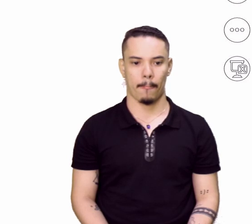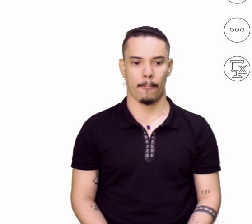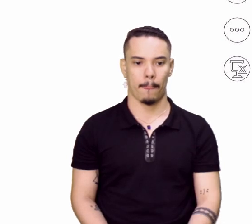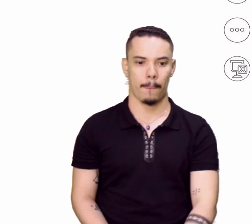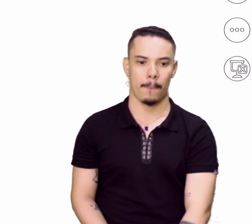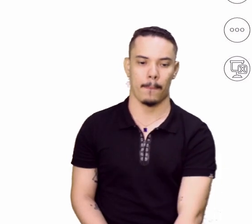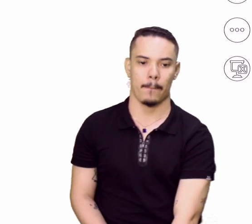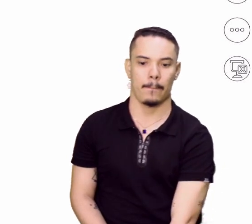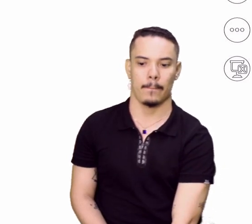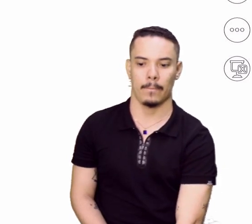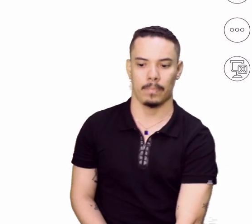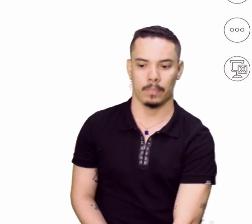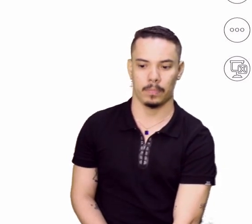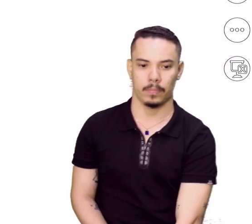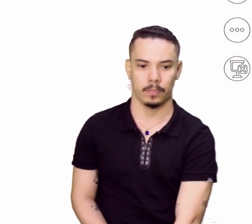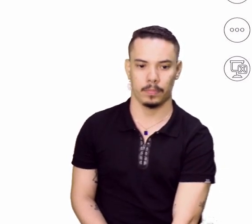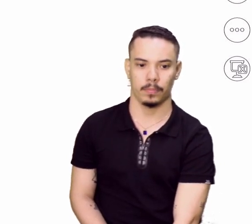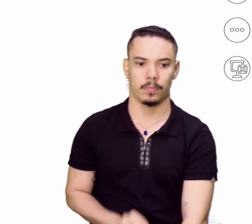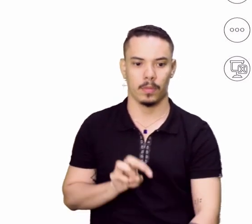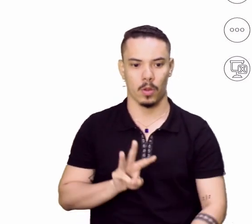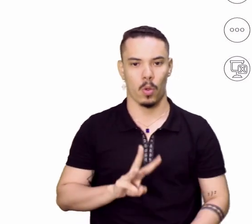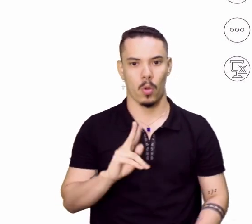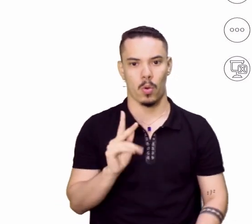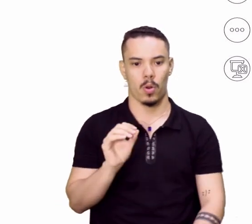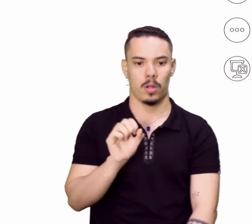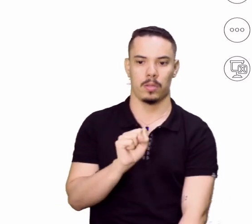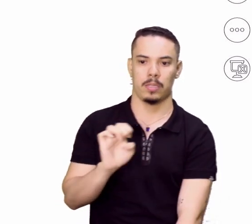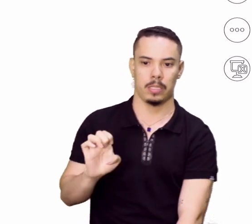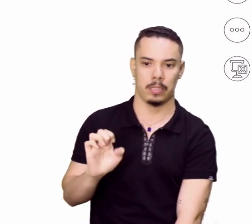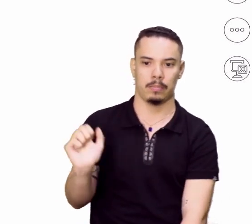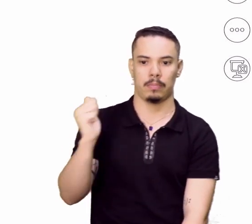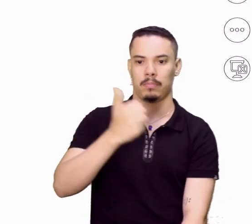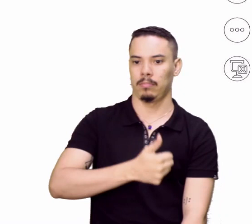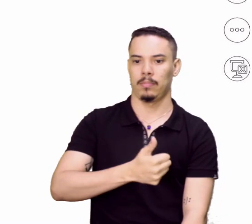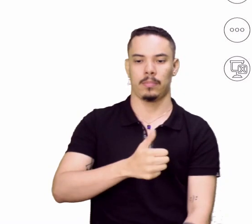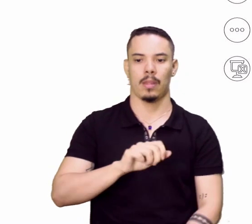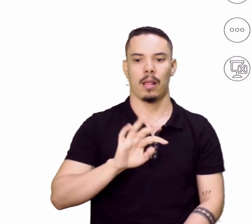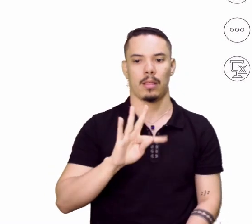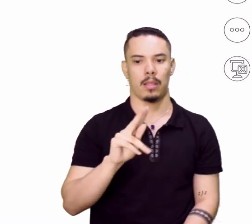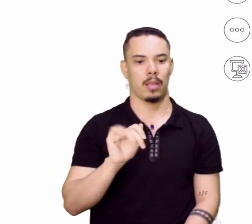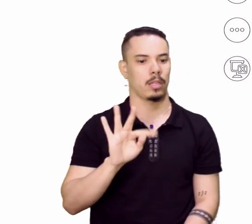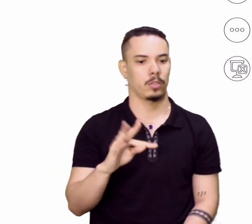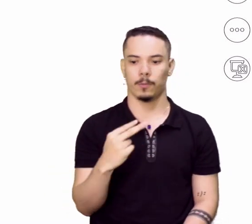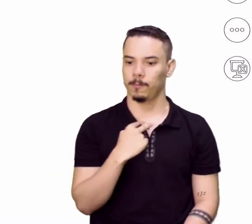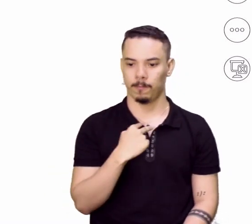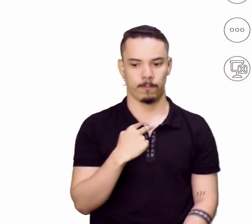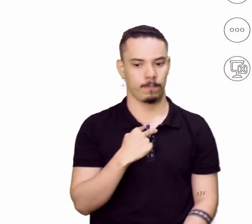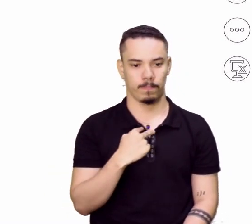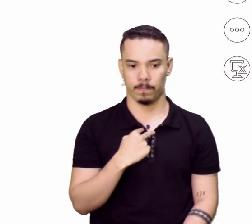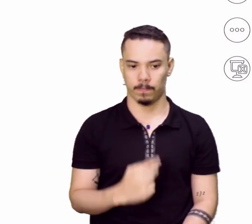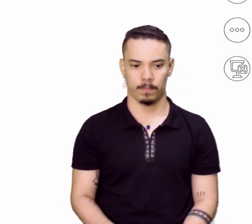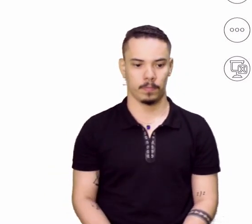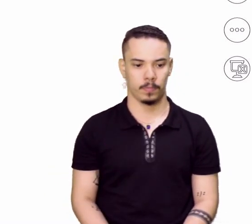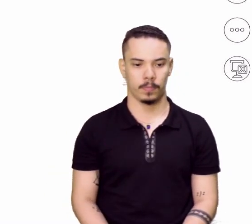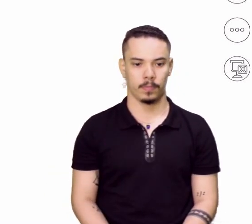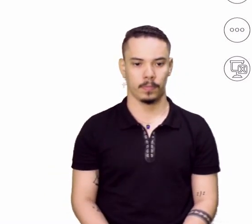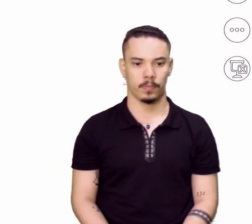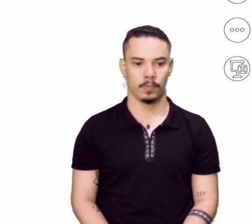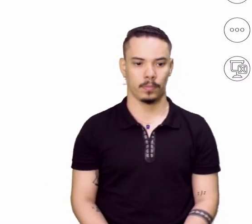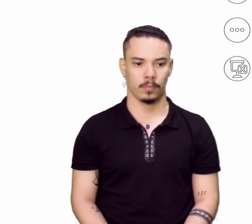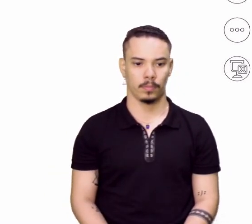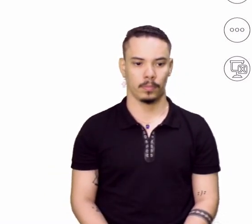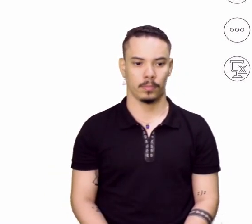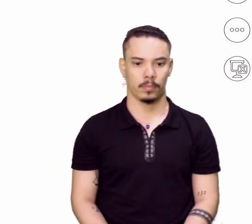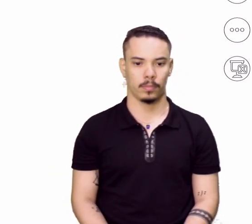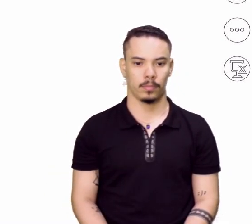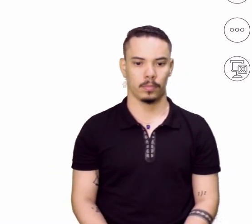whose aí, que se trata de posse, pelo that. Eu não posso fazer essa substituição. Já